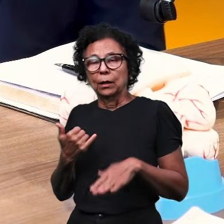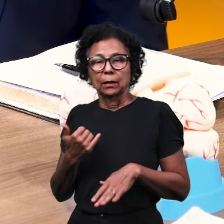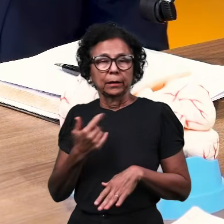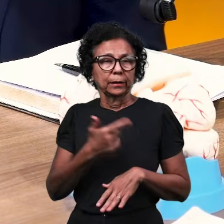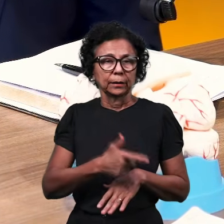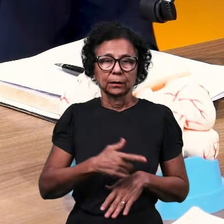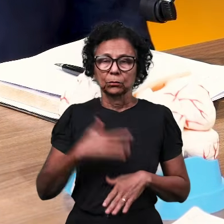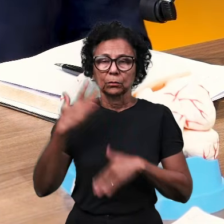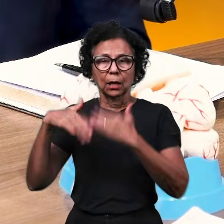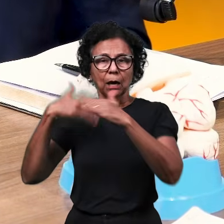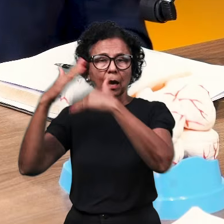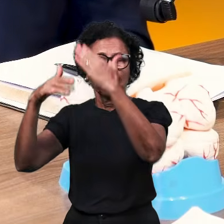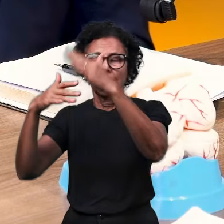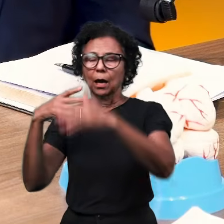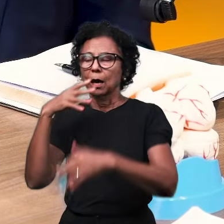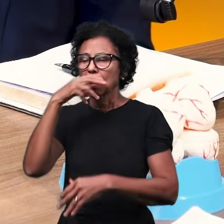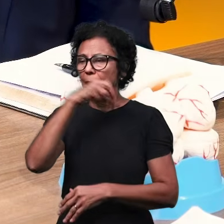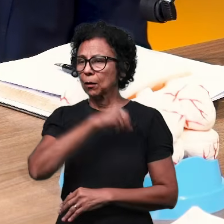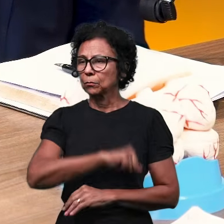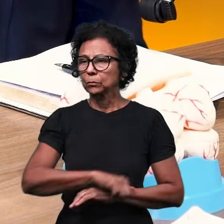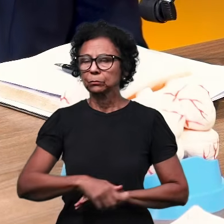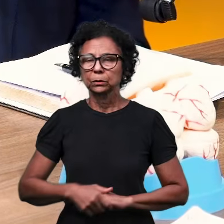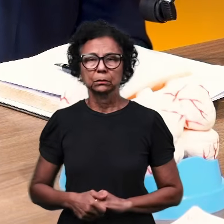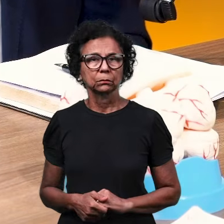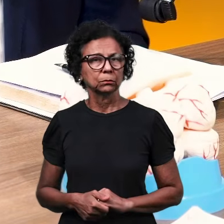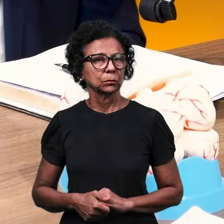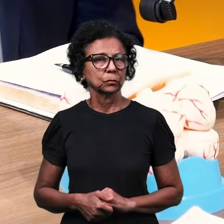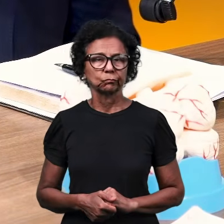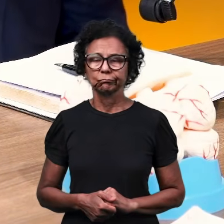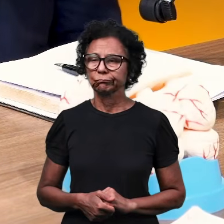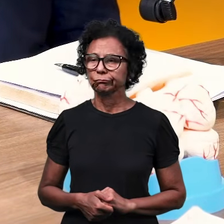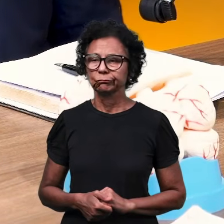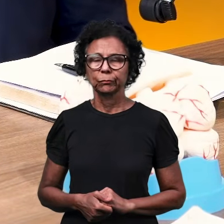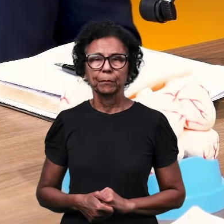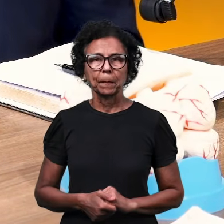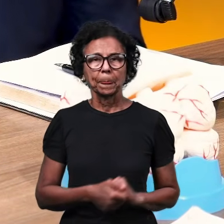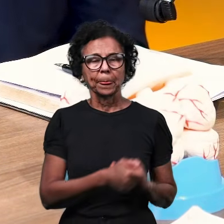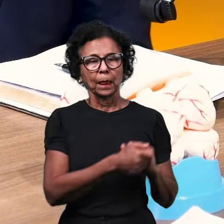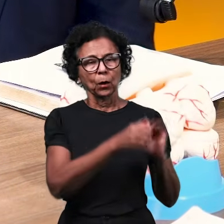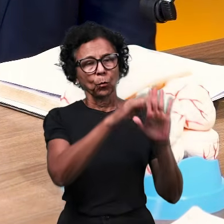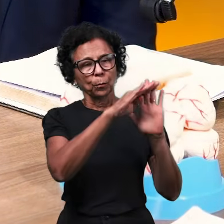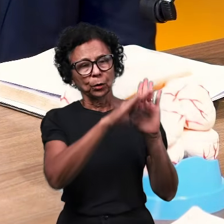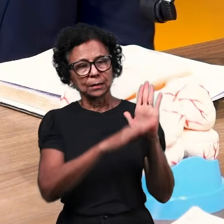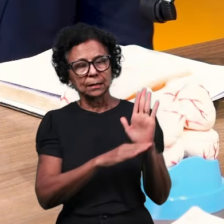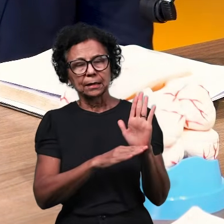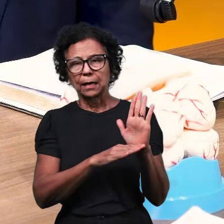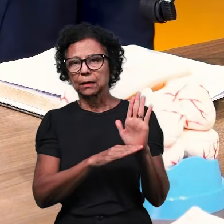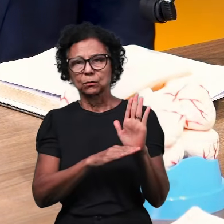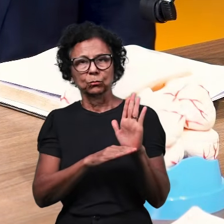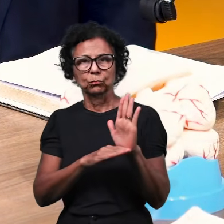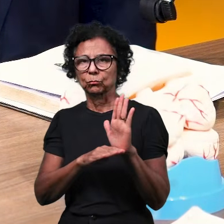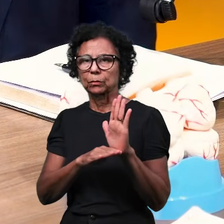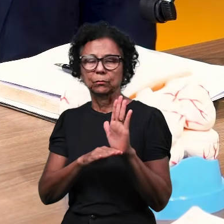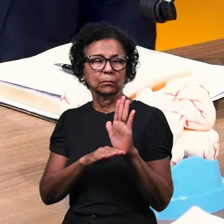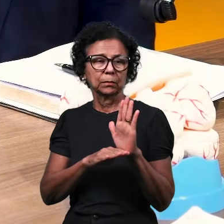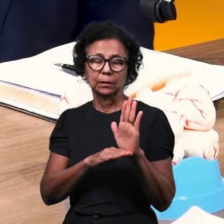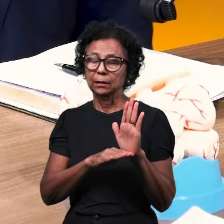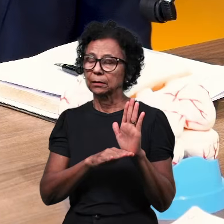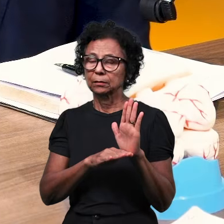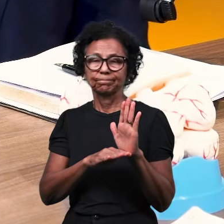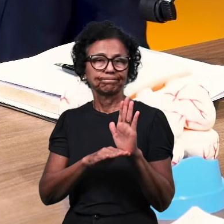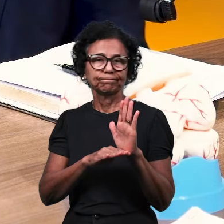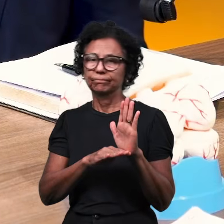ser promovido e no outro mês de novo, mas ele não respeita esse processo, porque existe um processo para isso,